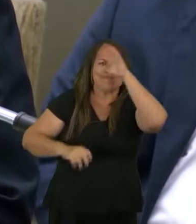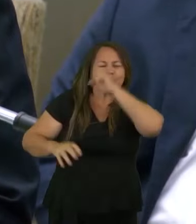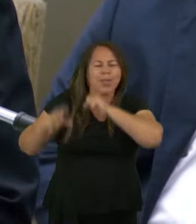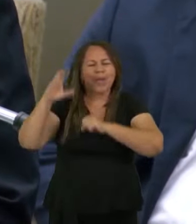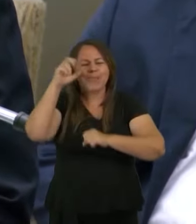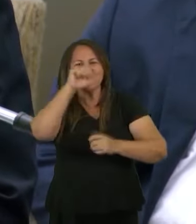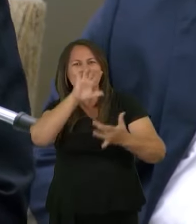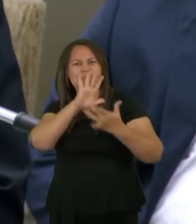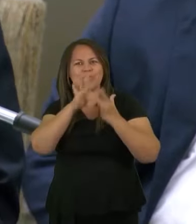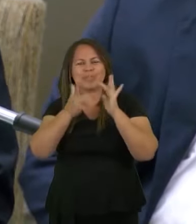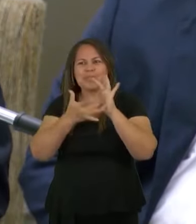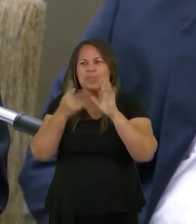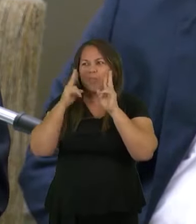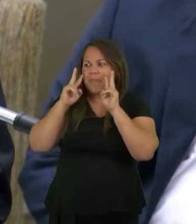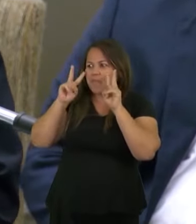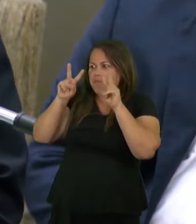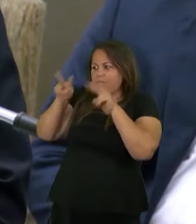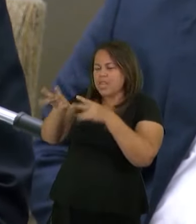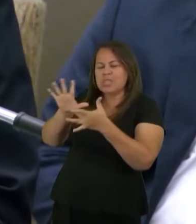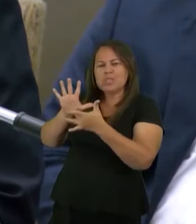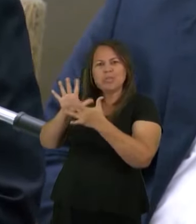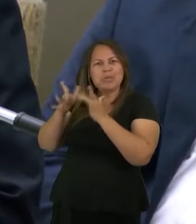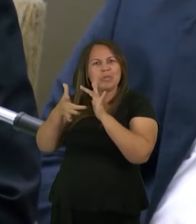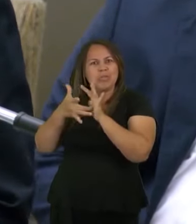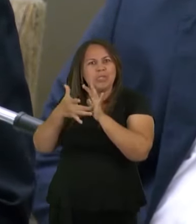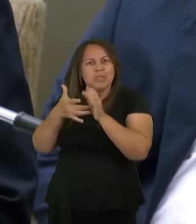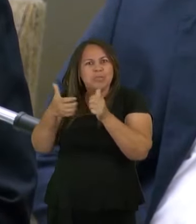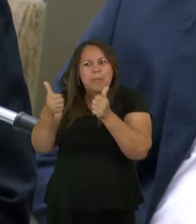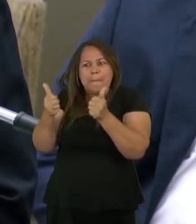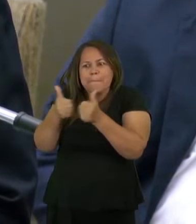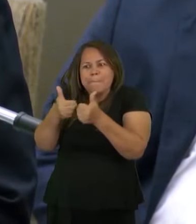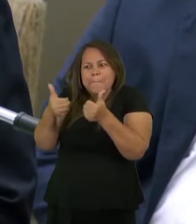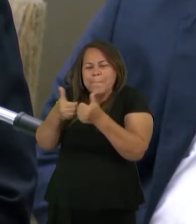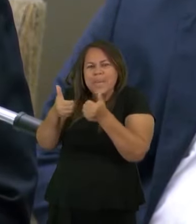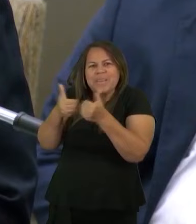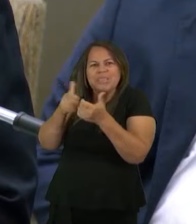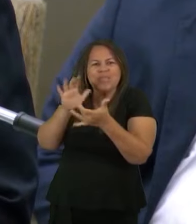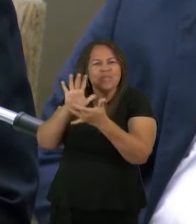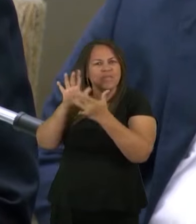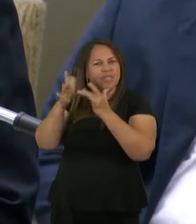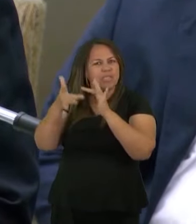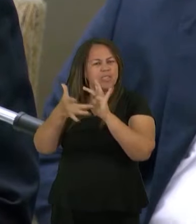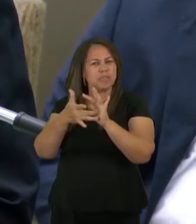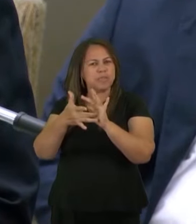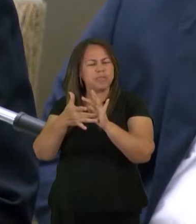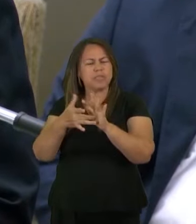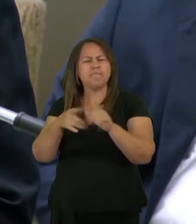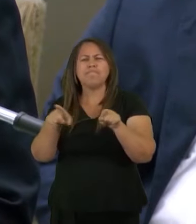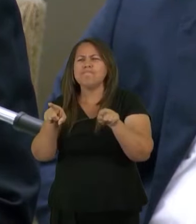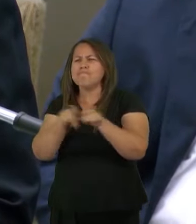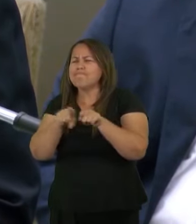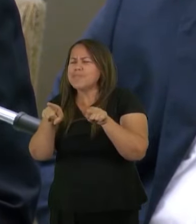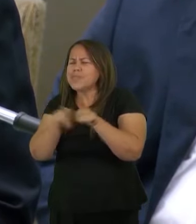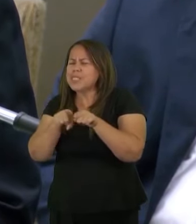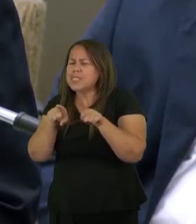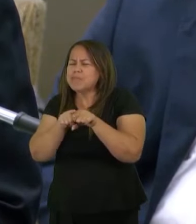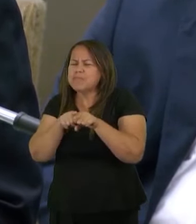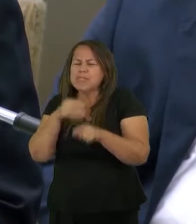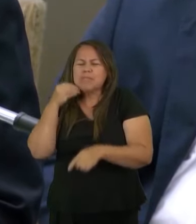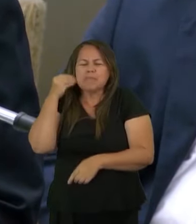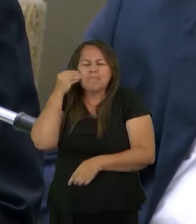ver Jesus, estar perto de Jesus e também experimentar